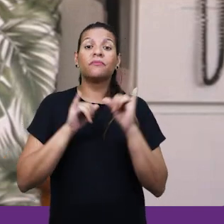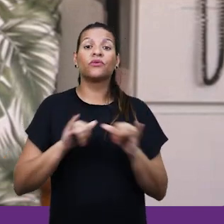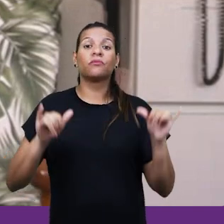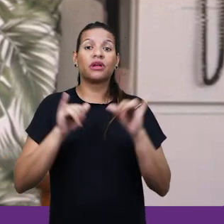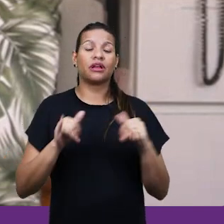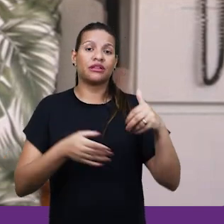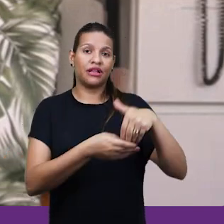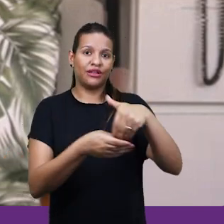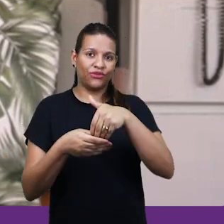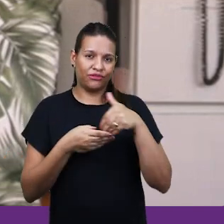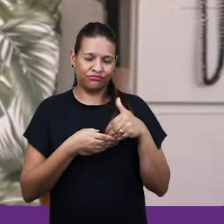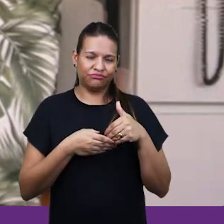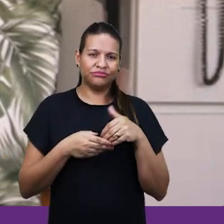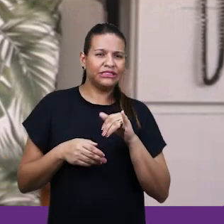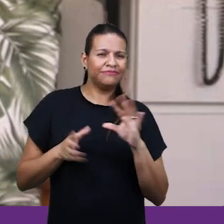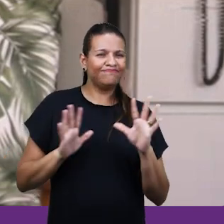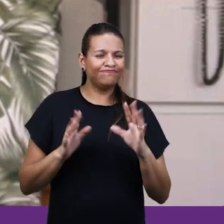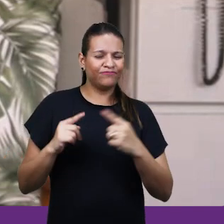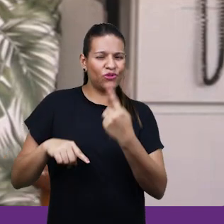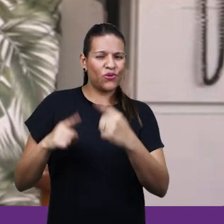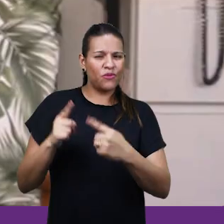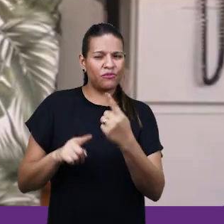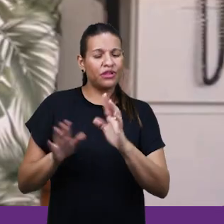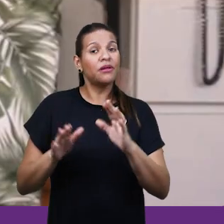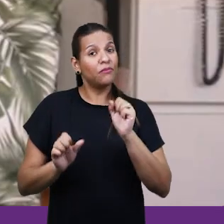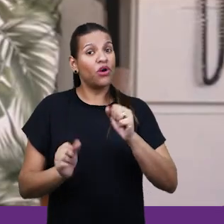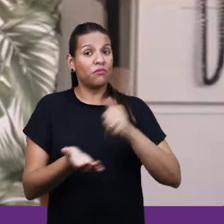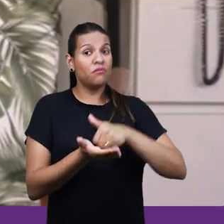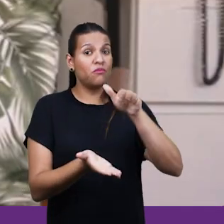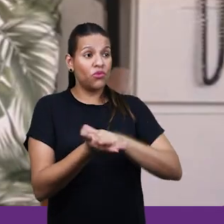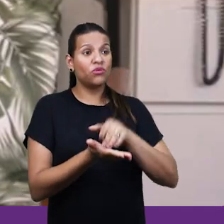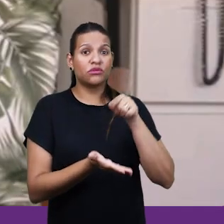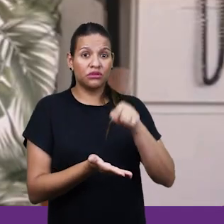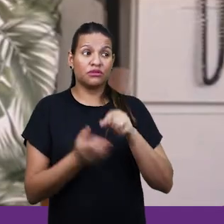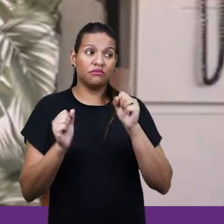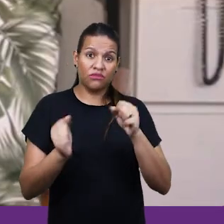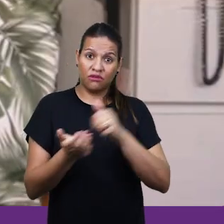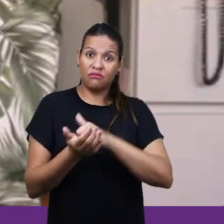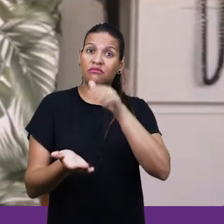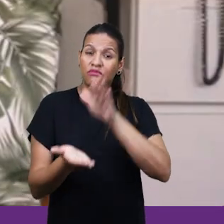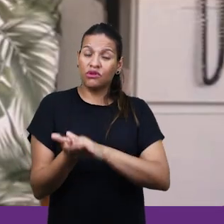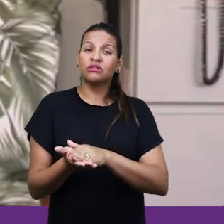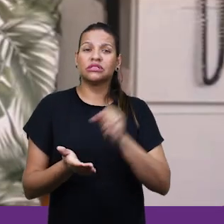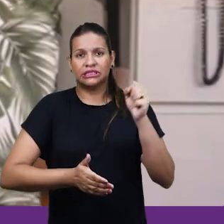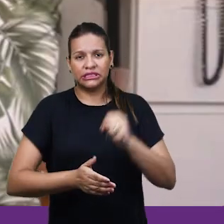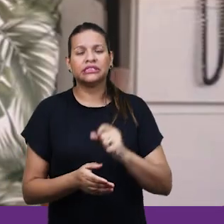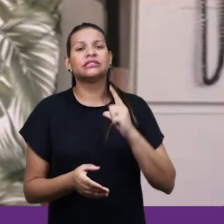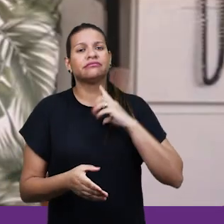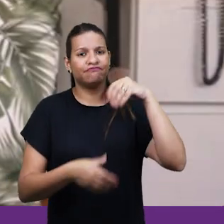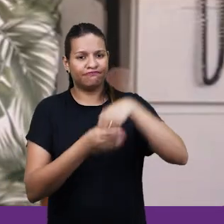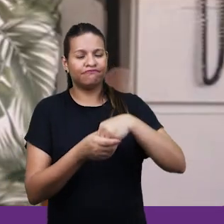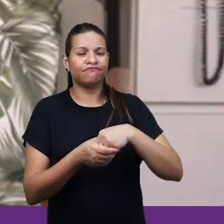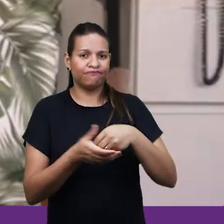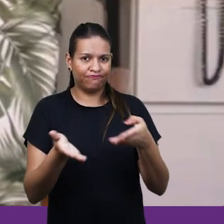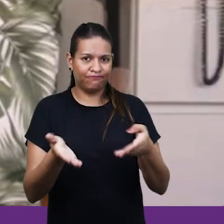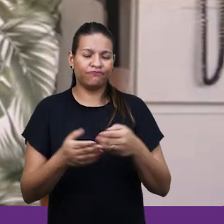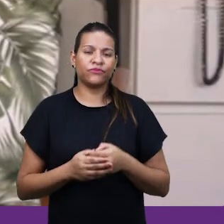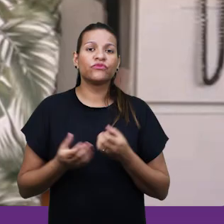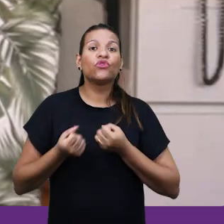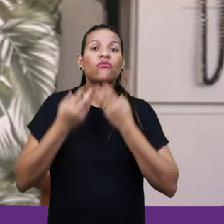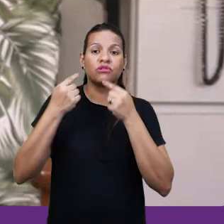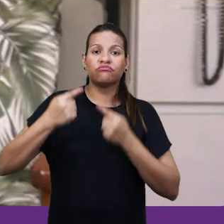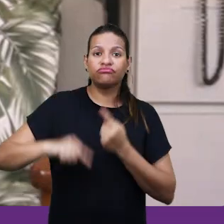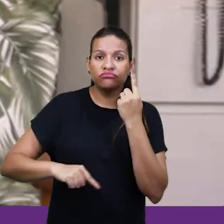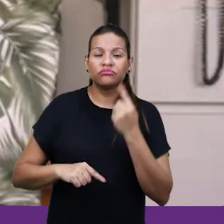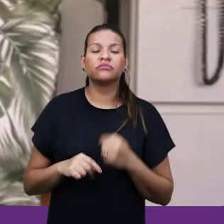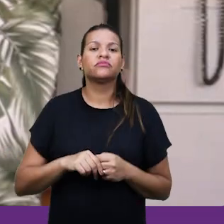eleitoral irregular, ela pode ser sancionada com multas, por exemplo, né? E a desinformação se insere naturalmente nesse contexto. E além